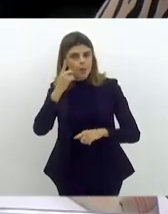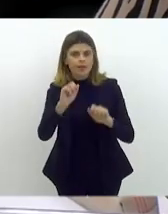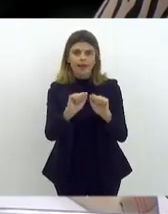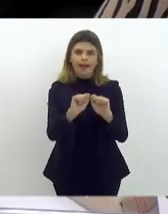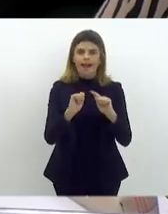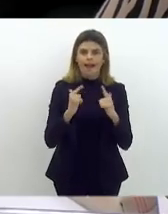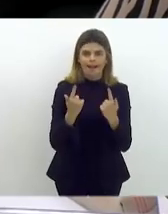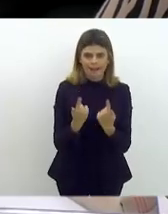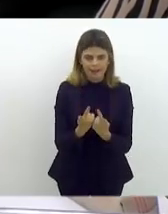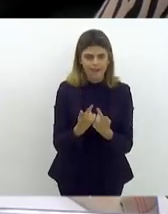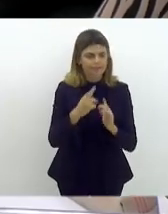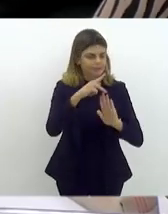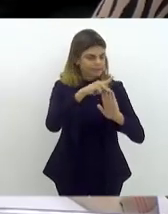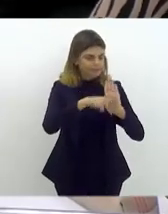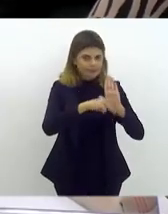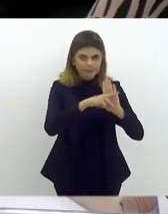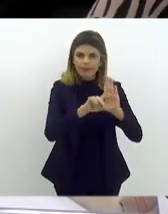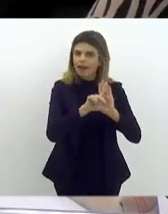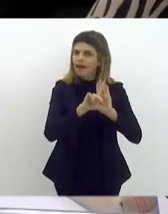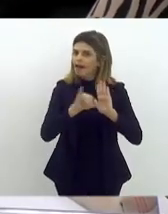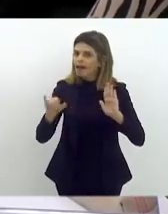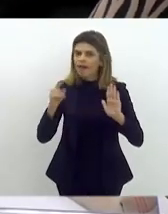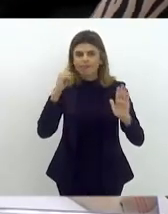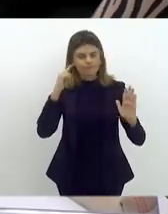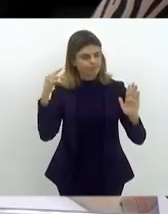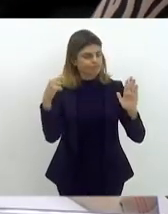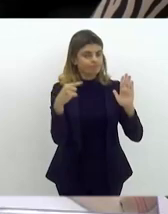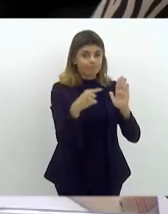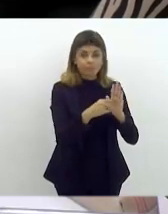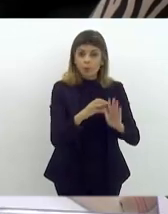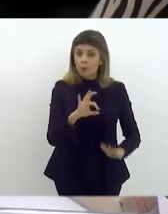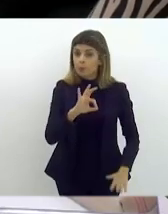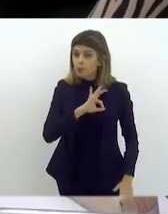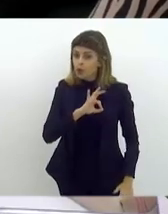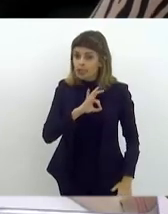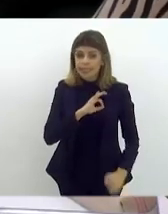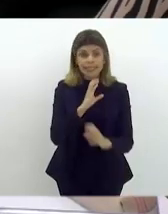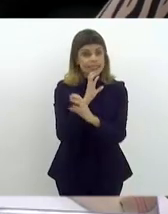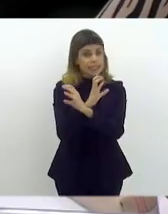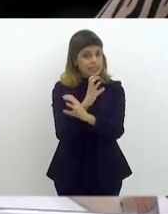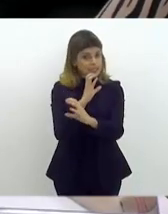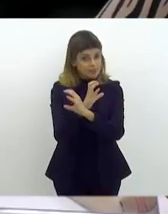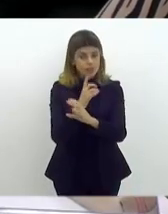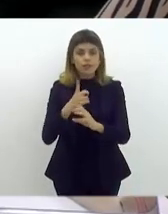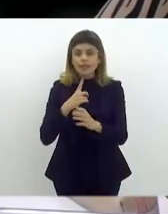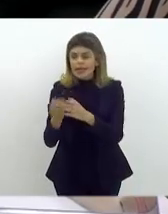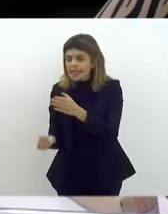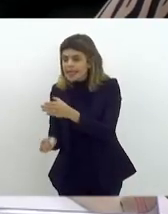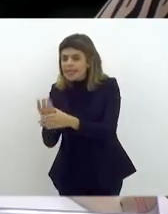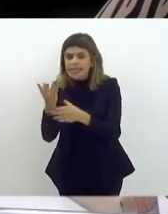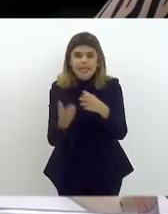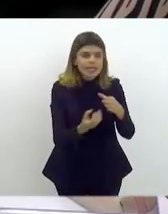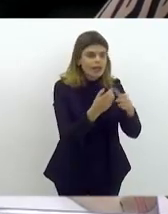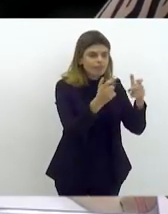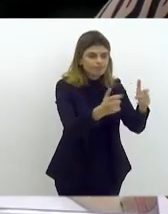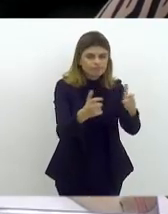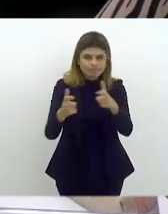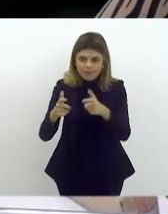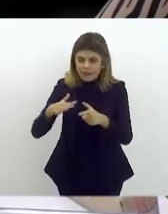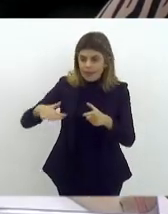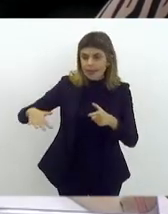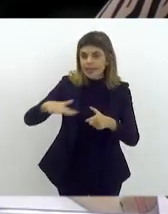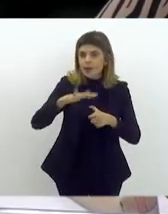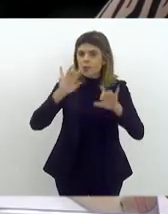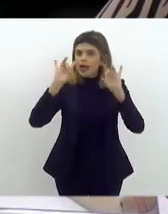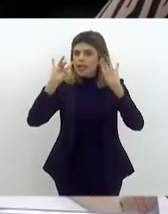que determinam Que a Polícia Civil por exemplo crie Campos específicos no registro de ocorrência